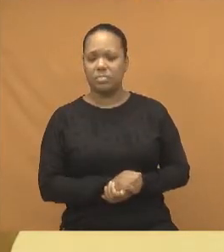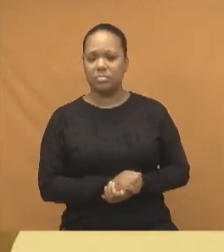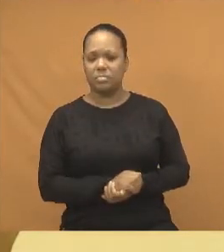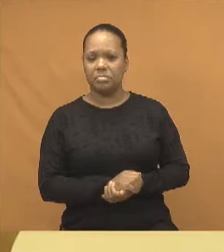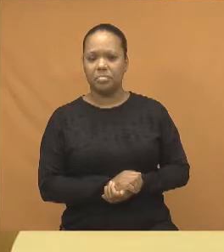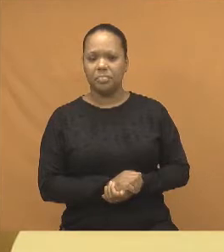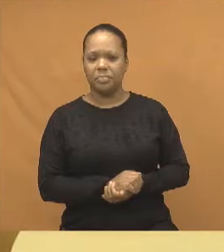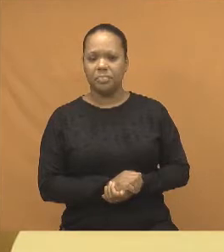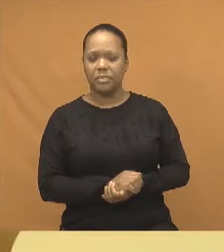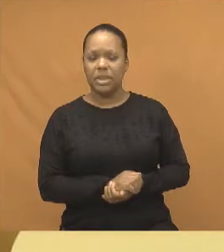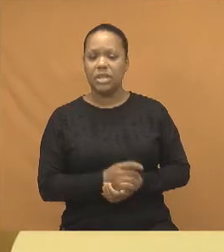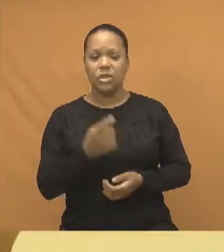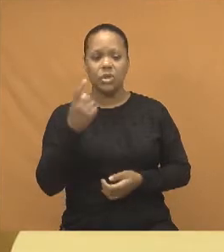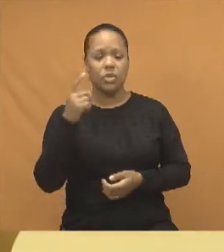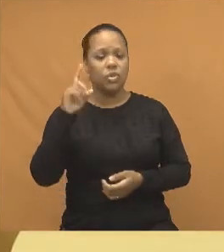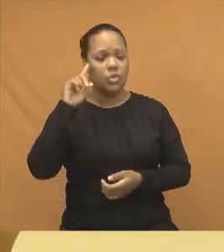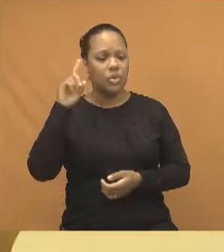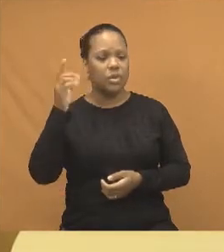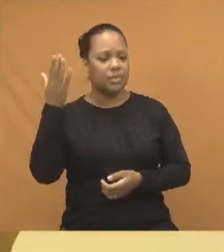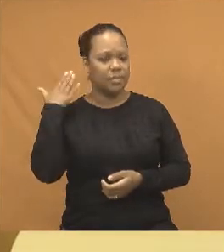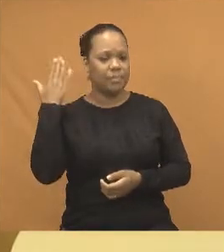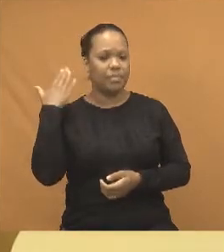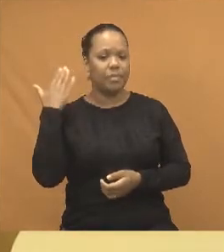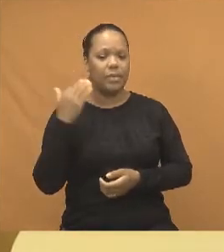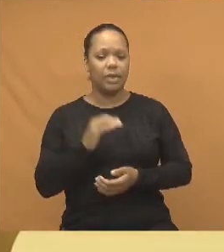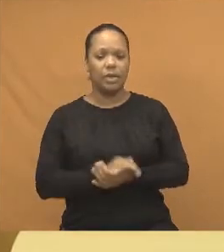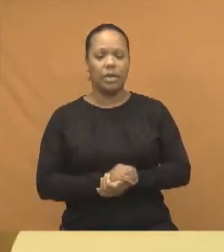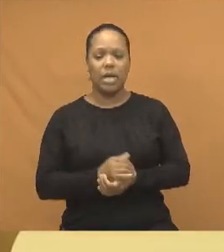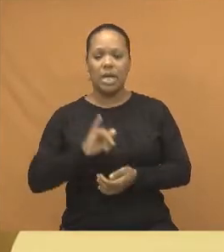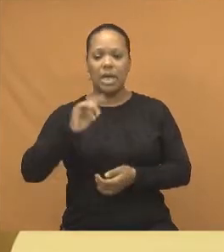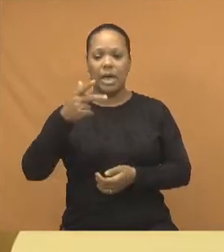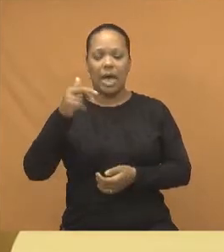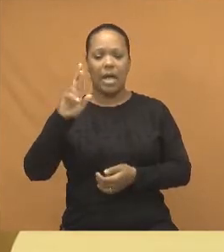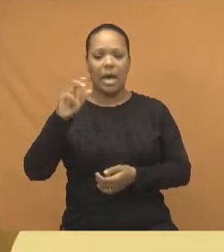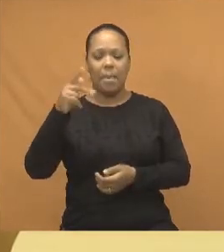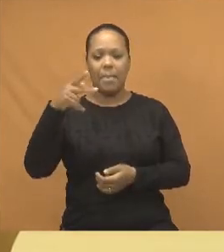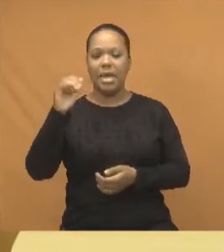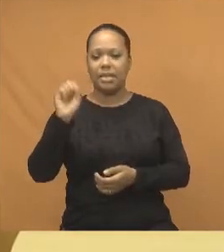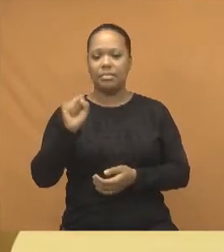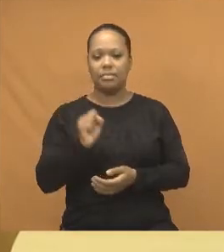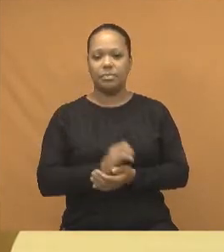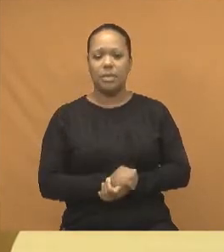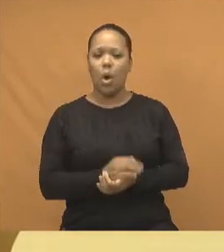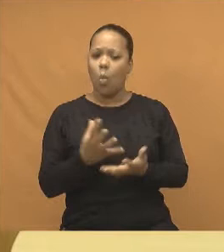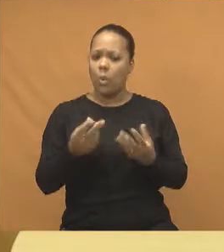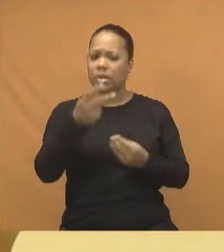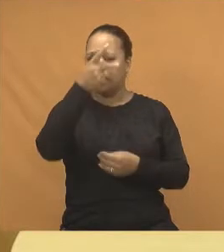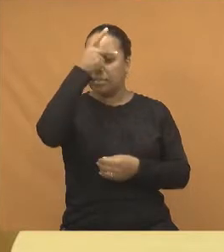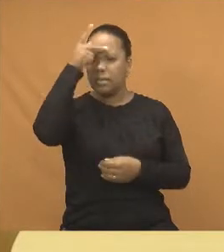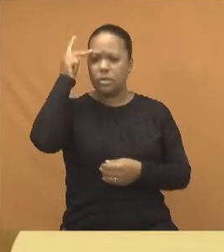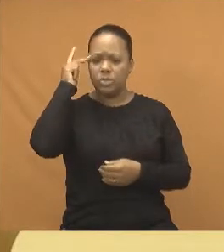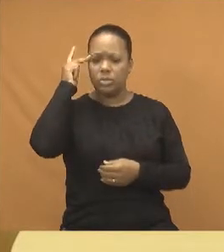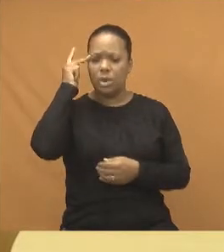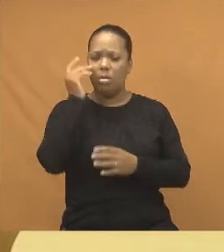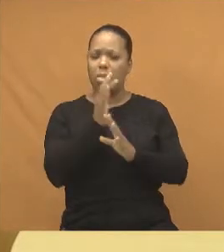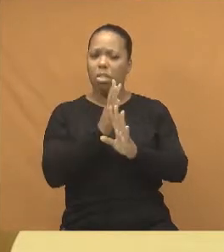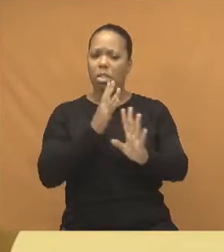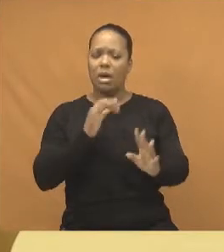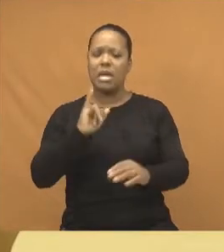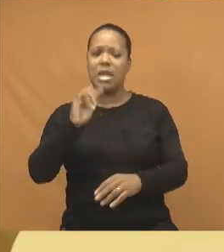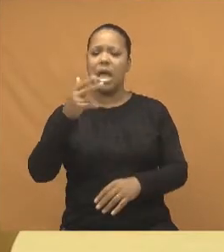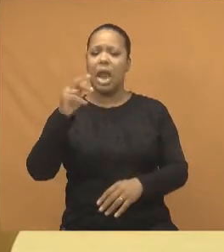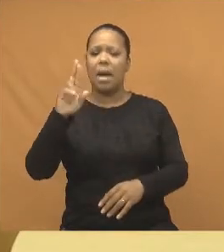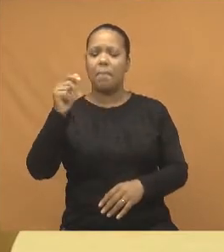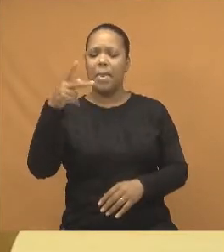Olha, esses dias eu estive lá, passando ali em Igarapés, o tanto de gente que tinha para passar ali em